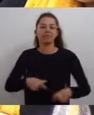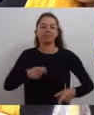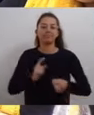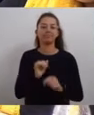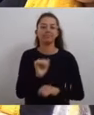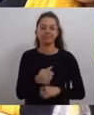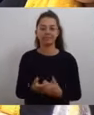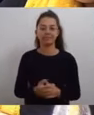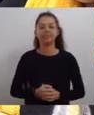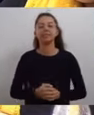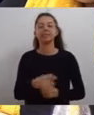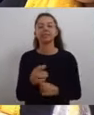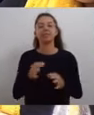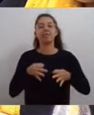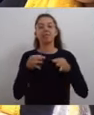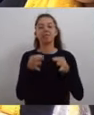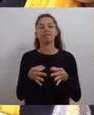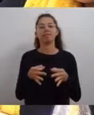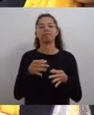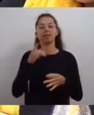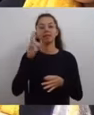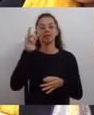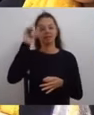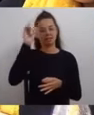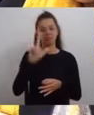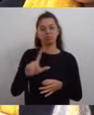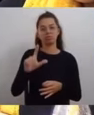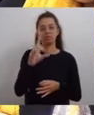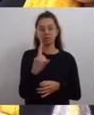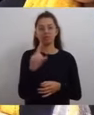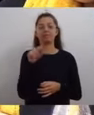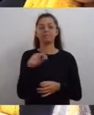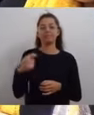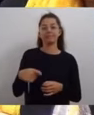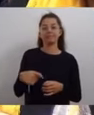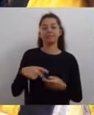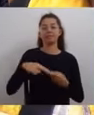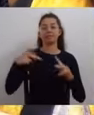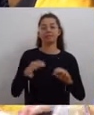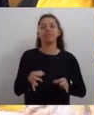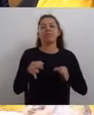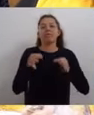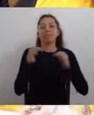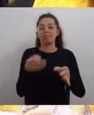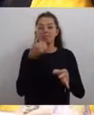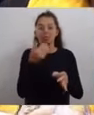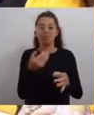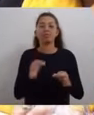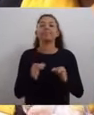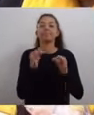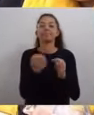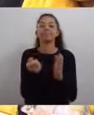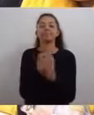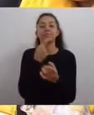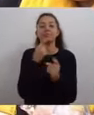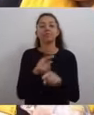de Câmara dia 6 de julho, onde foi adiada a pedido do Presidente da Câmara, e foi reagendada para dia 20 de